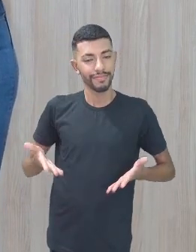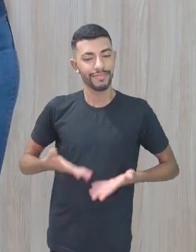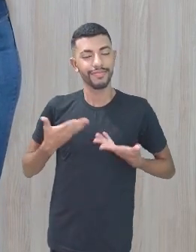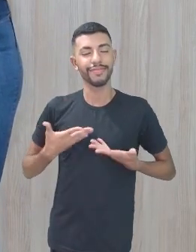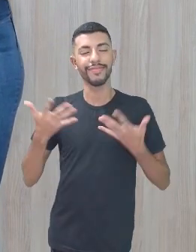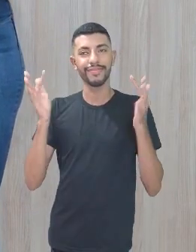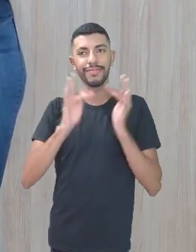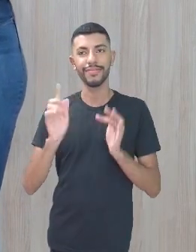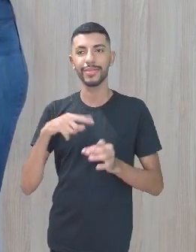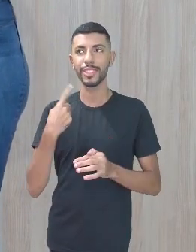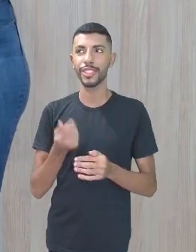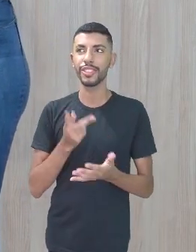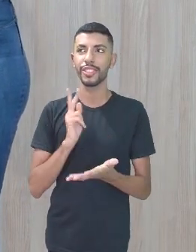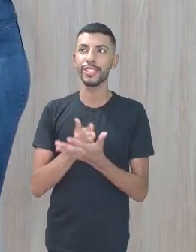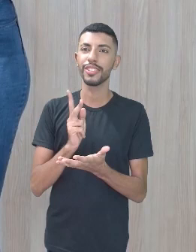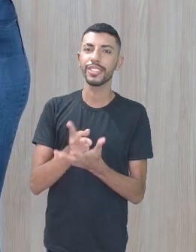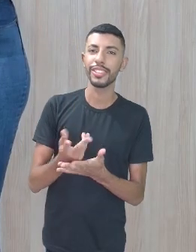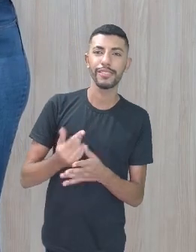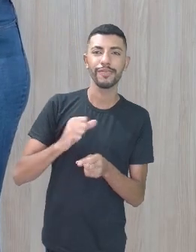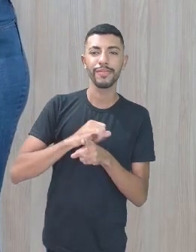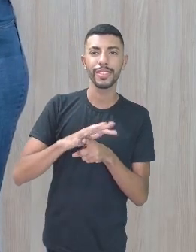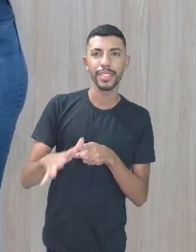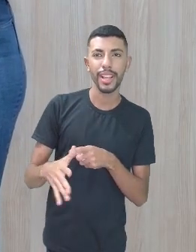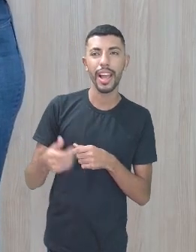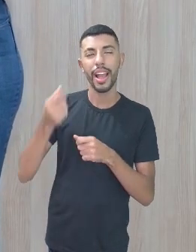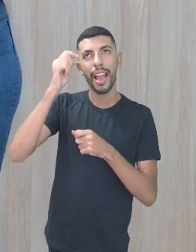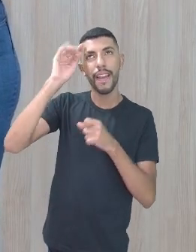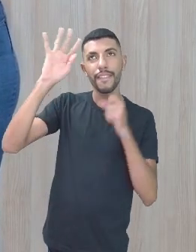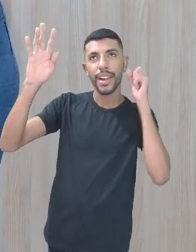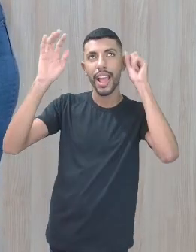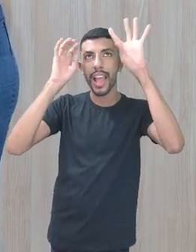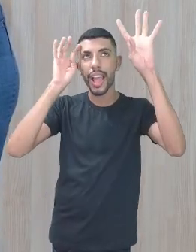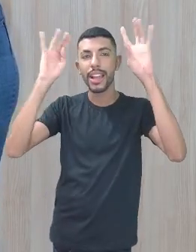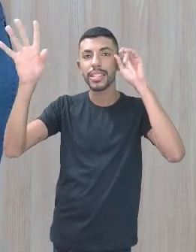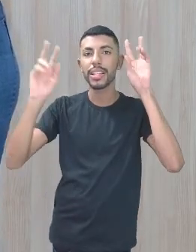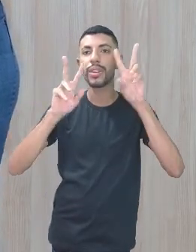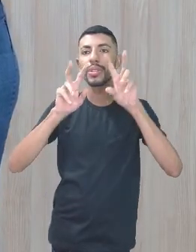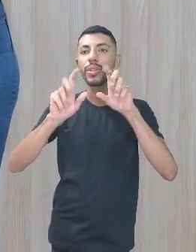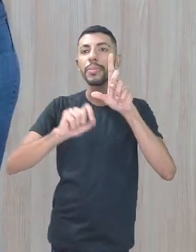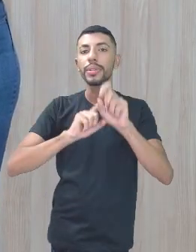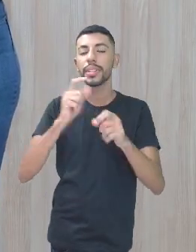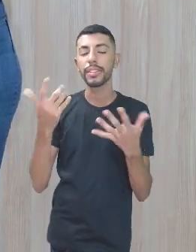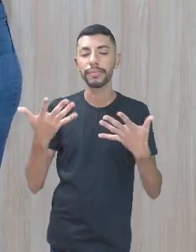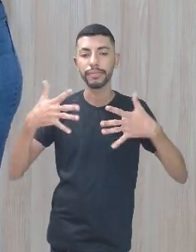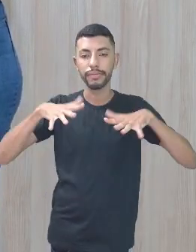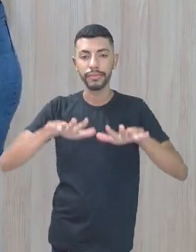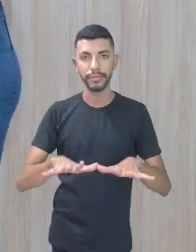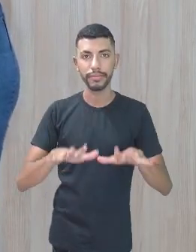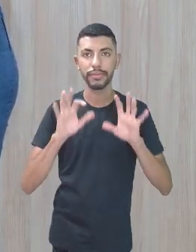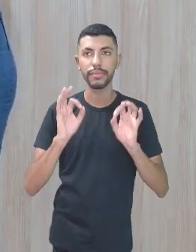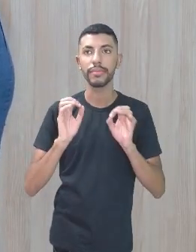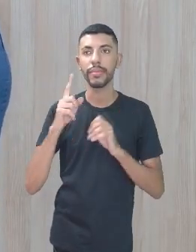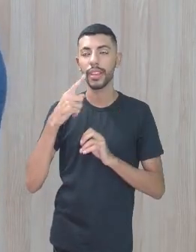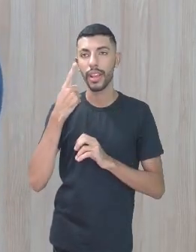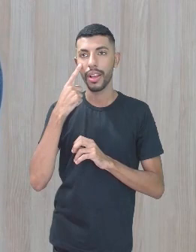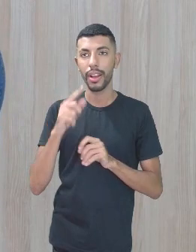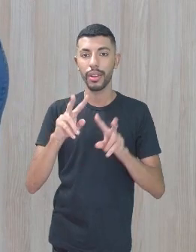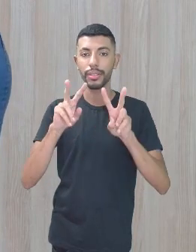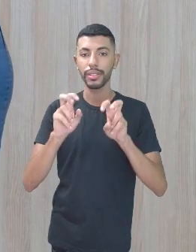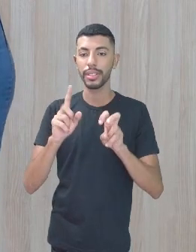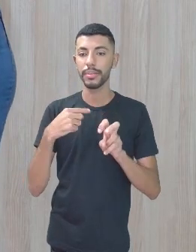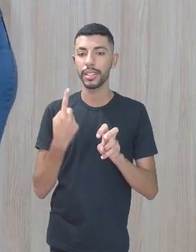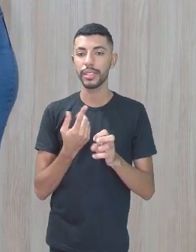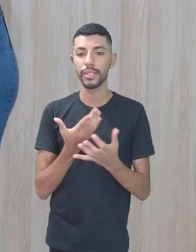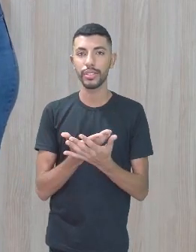continuarmos nossas demandas, nossas falas, nossas reflexões em relação à inclusão. Esse tema que a gente vai